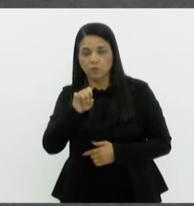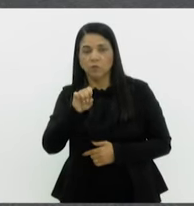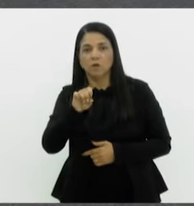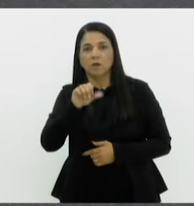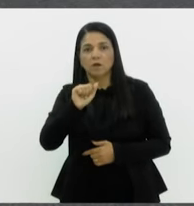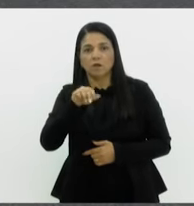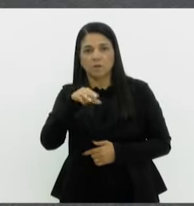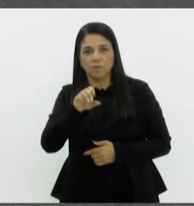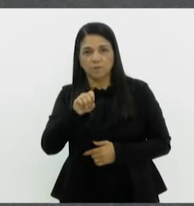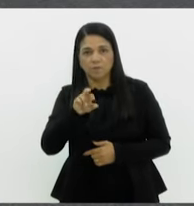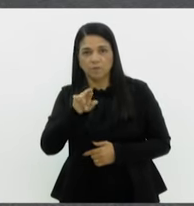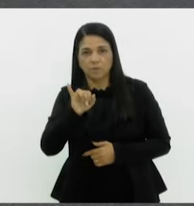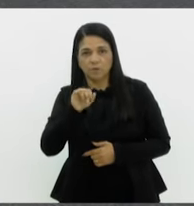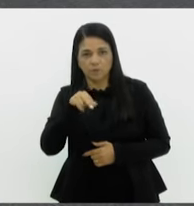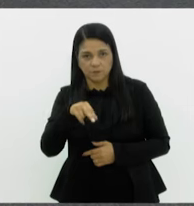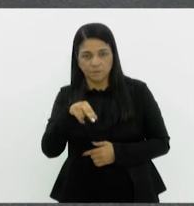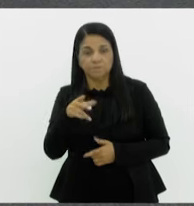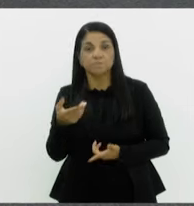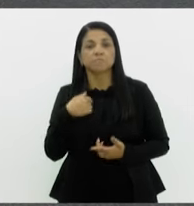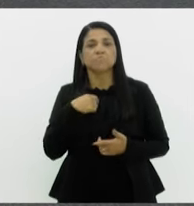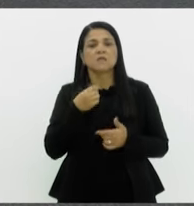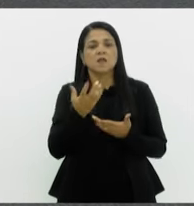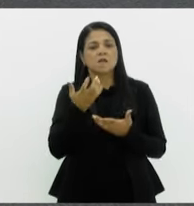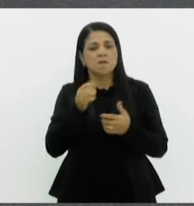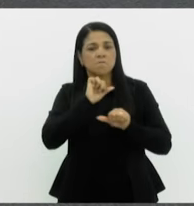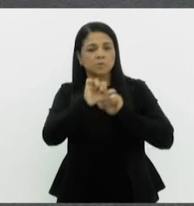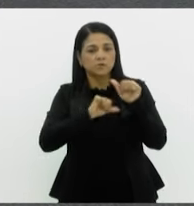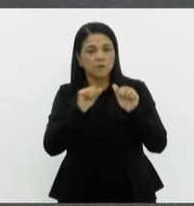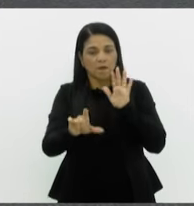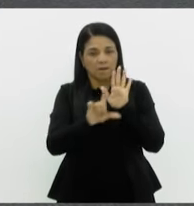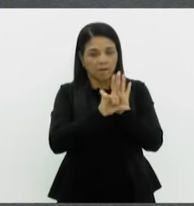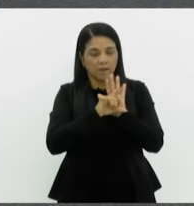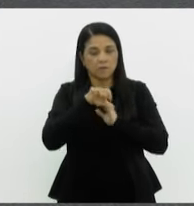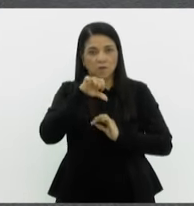Ele quer modificar a lei